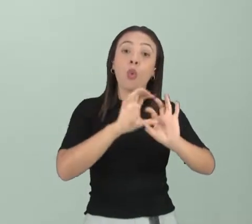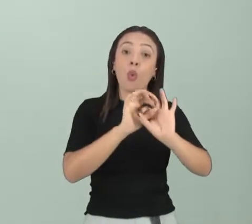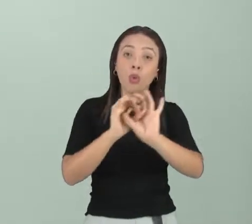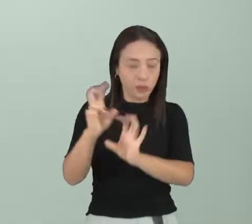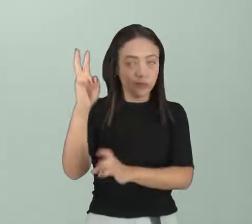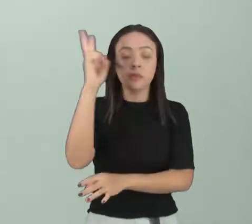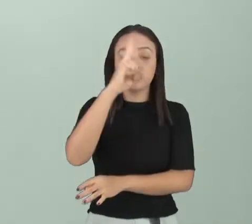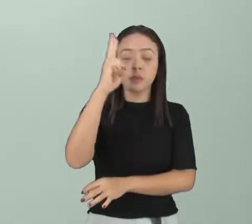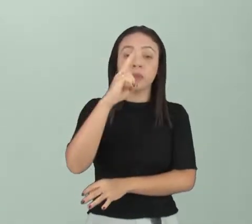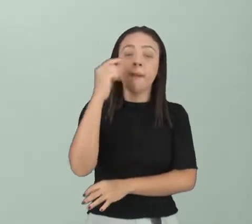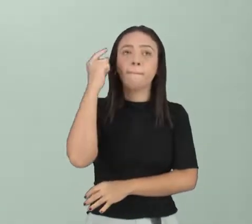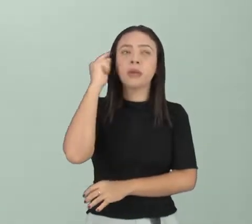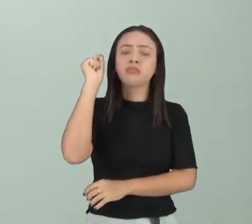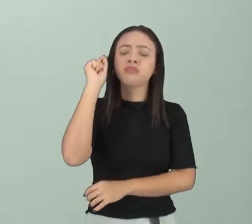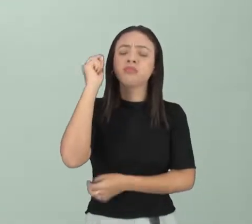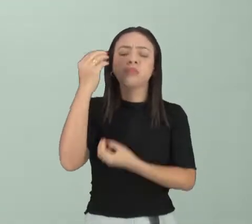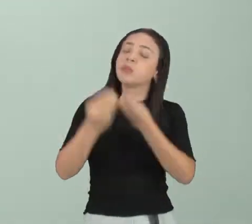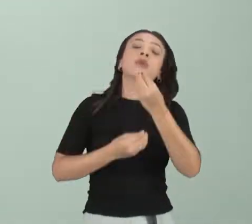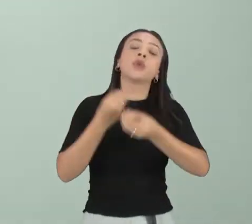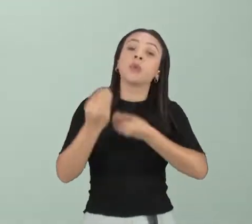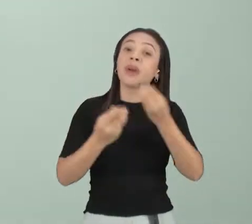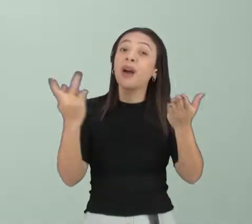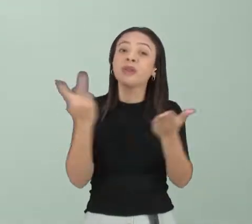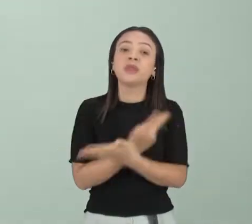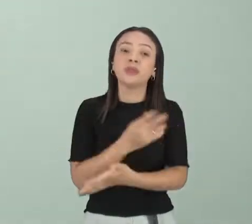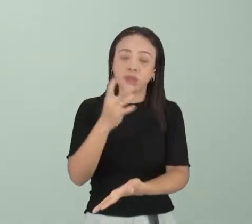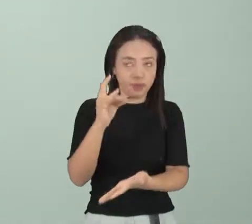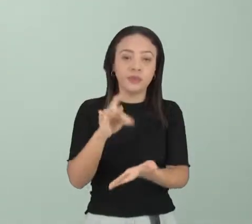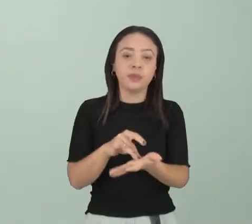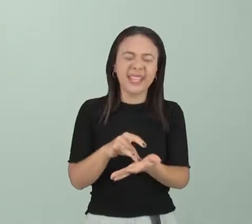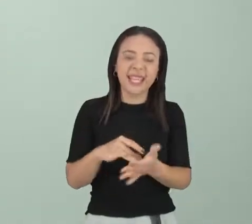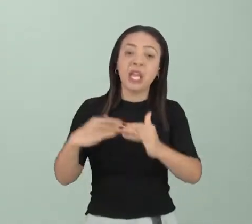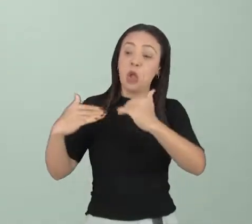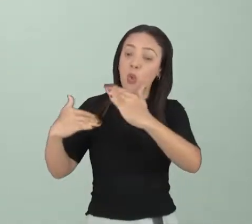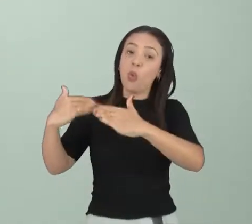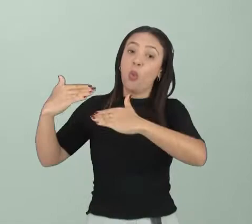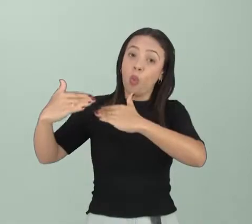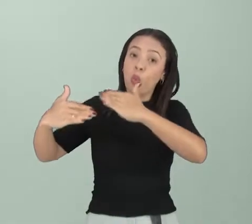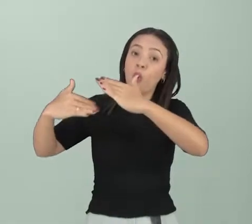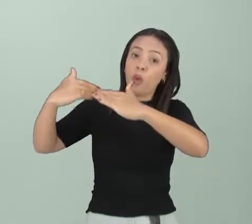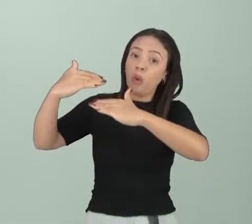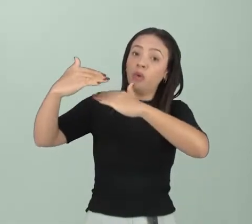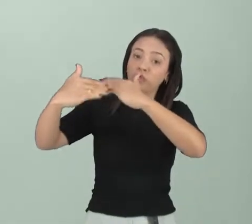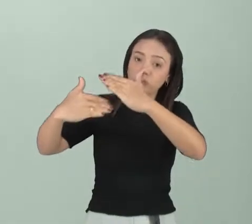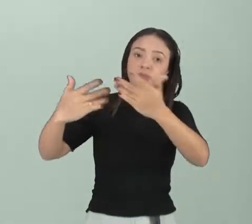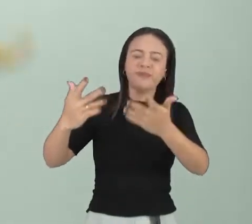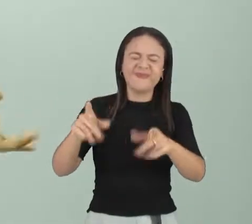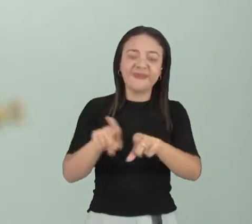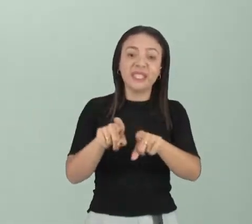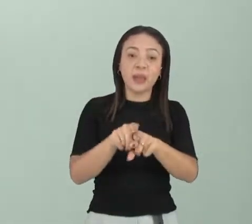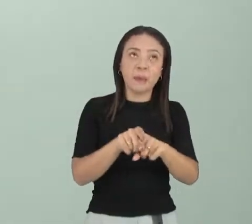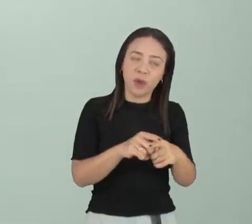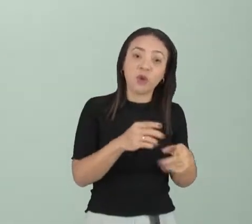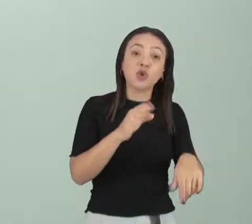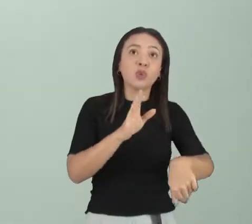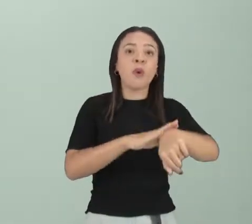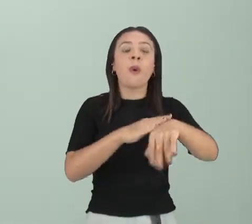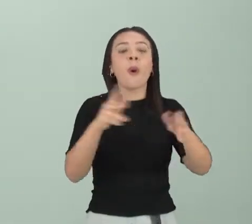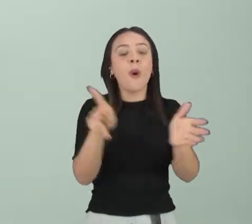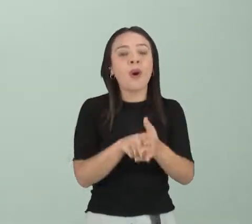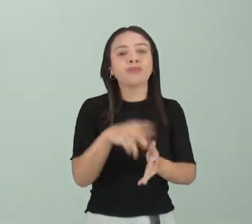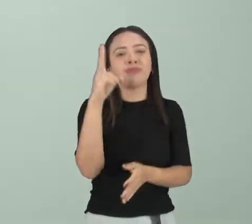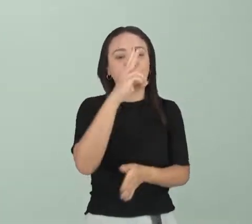uma perspectiva histórica sempre pensando na proporção gradual não de uma hora para outra né Essa cidades